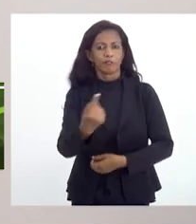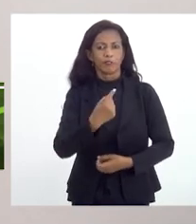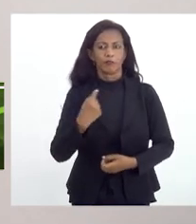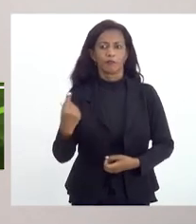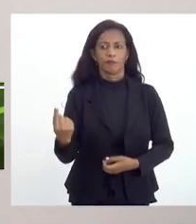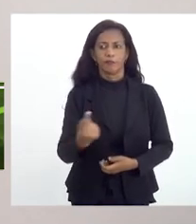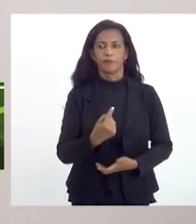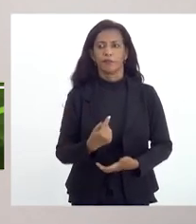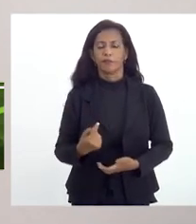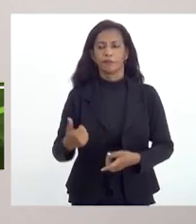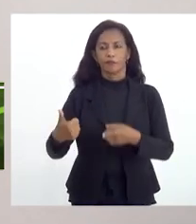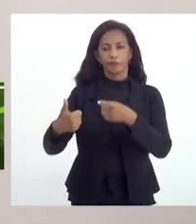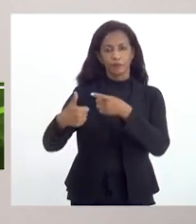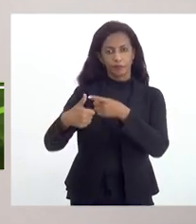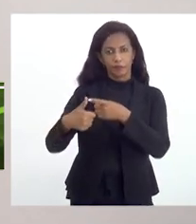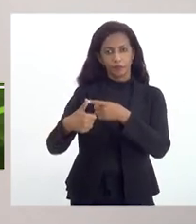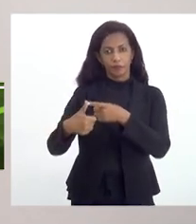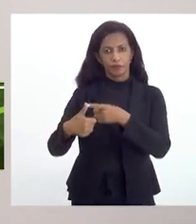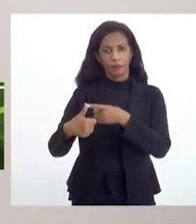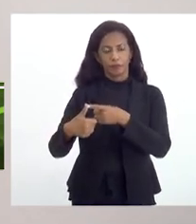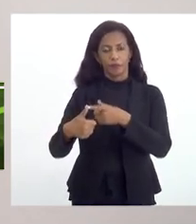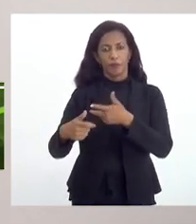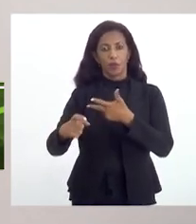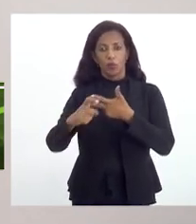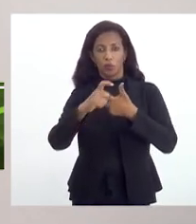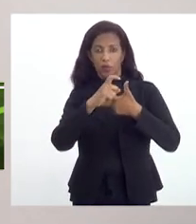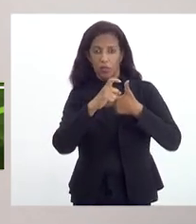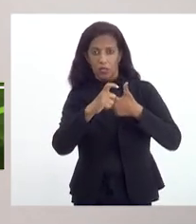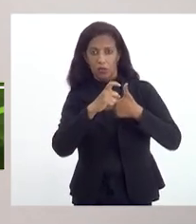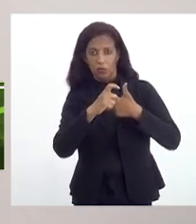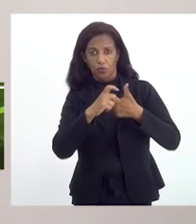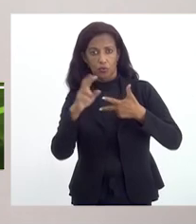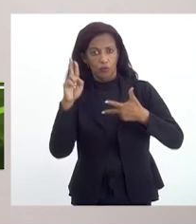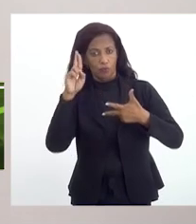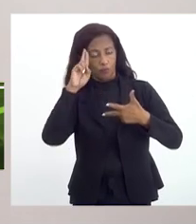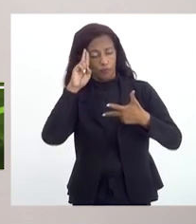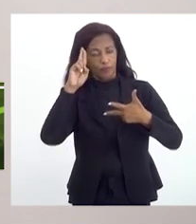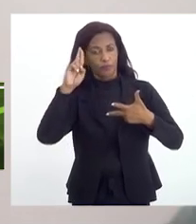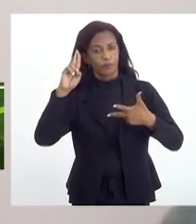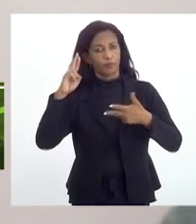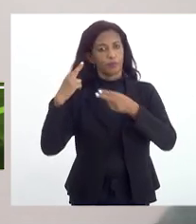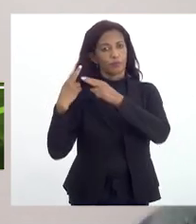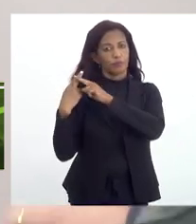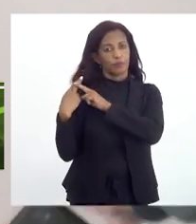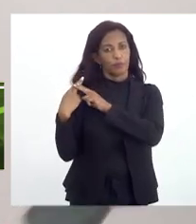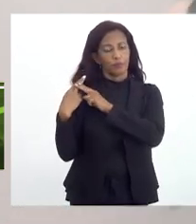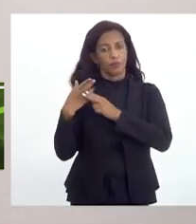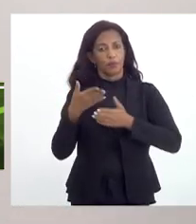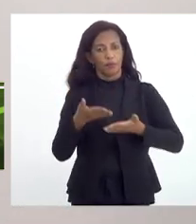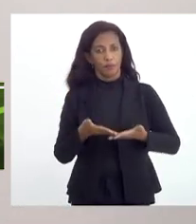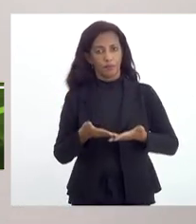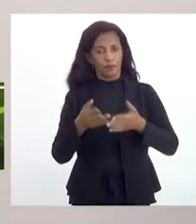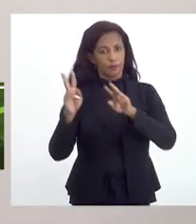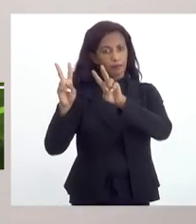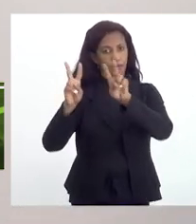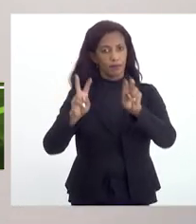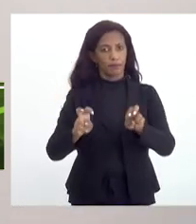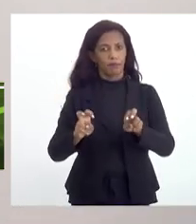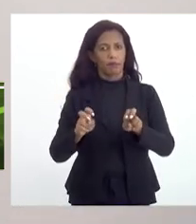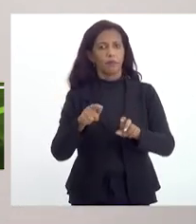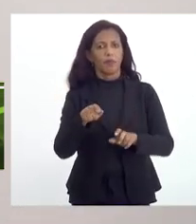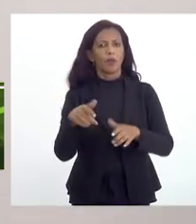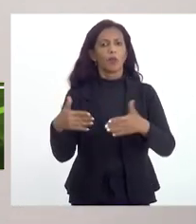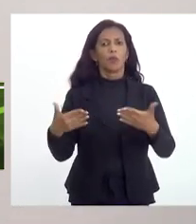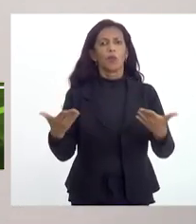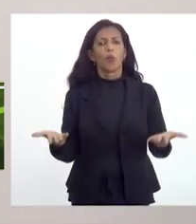A premissa do Executivo, em relação a esse ponto, que é qual